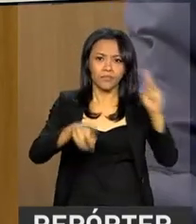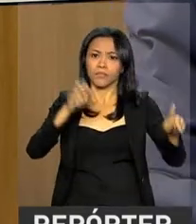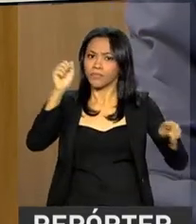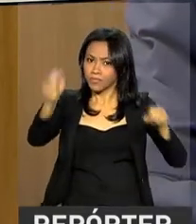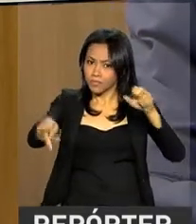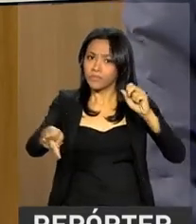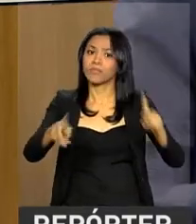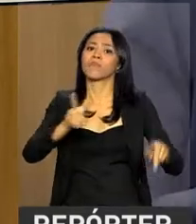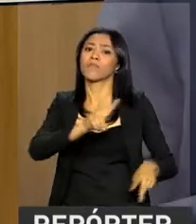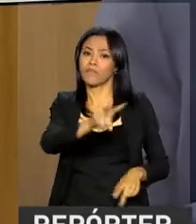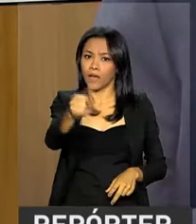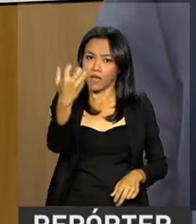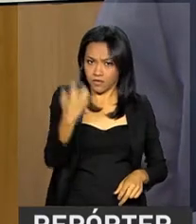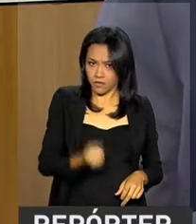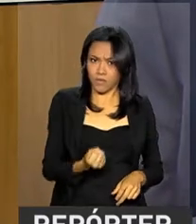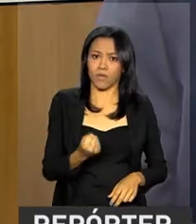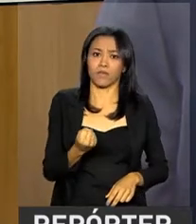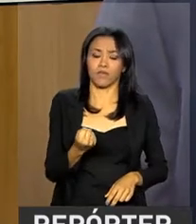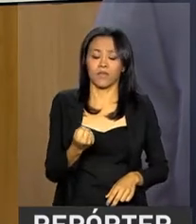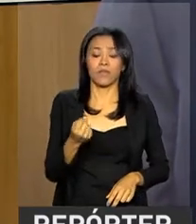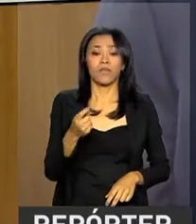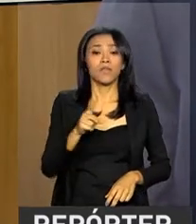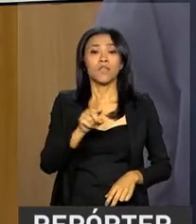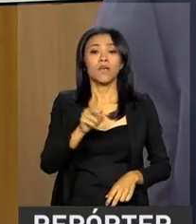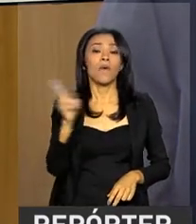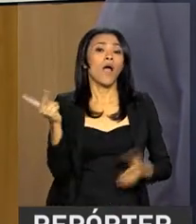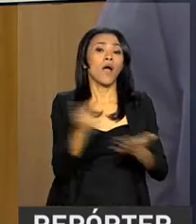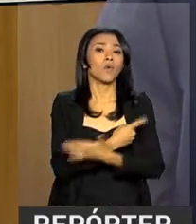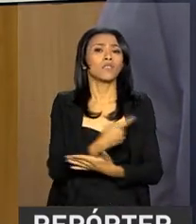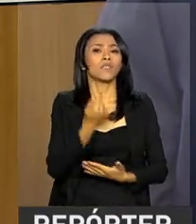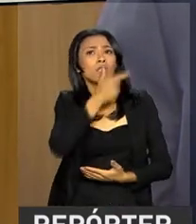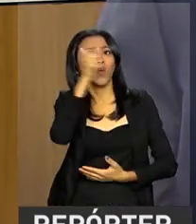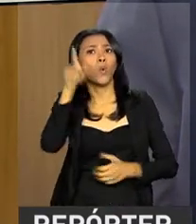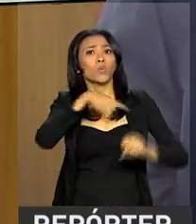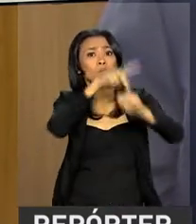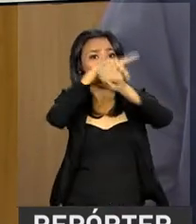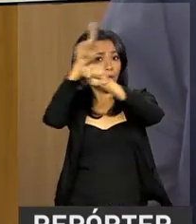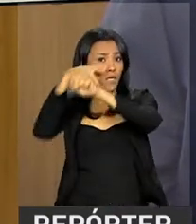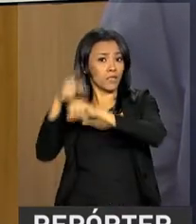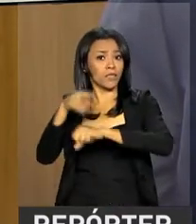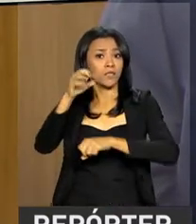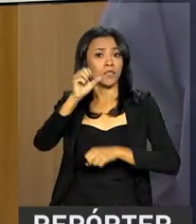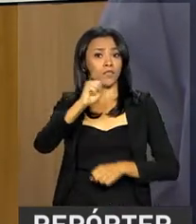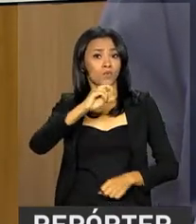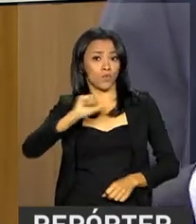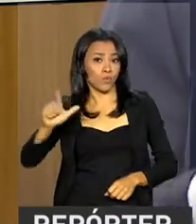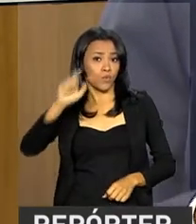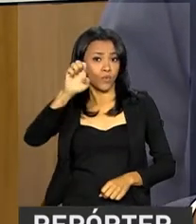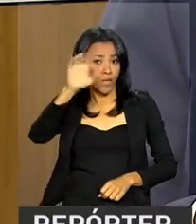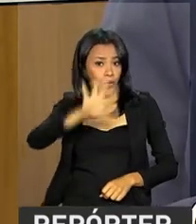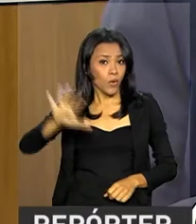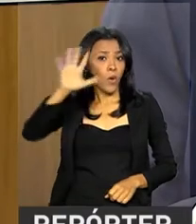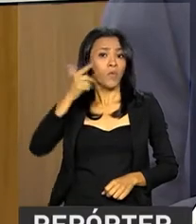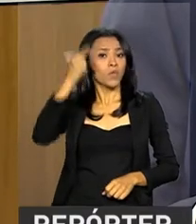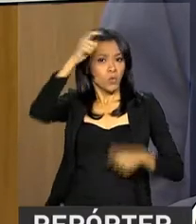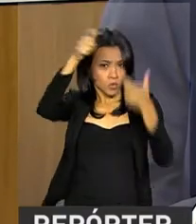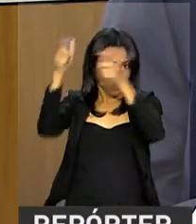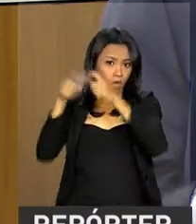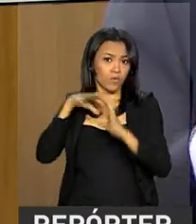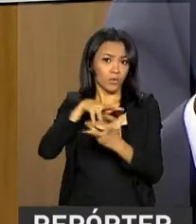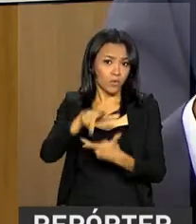valor esperado. E não acontecer como aconteceu em muitos países do sul da Europa e de outros lugares do mundo, onde